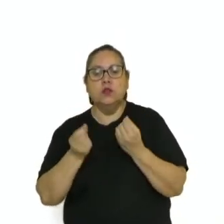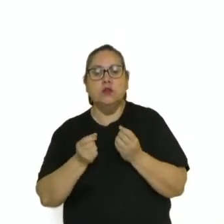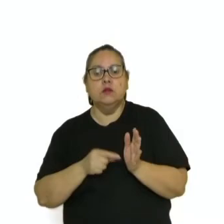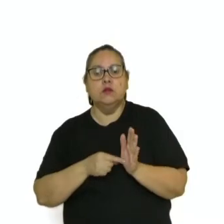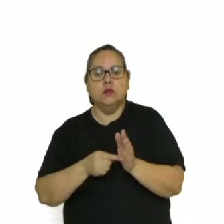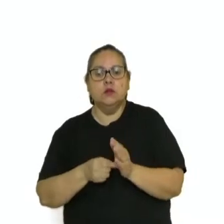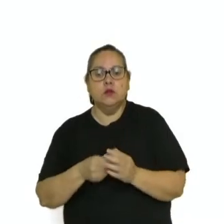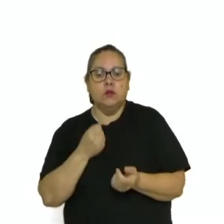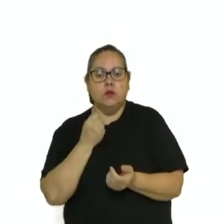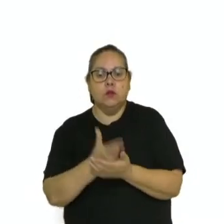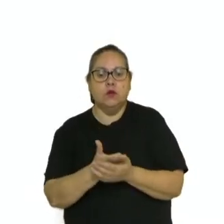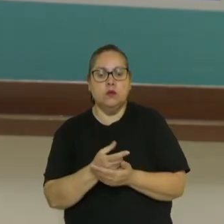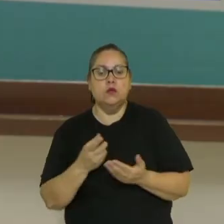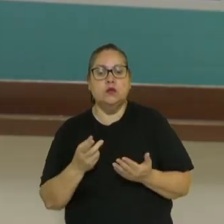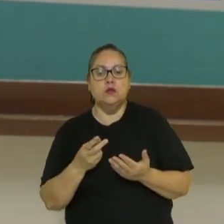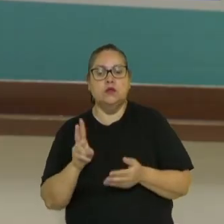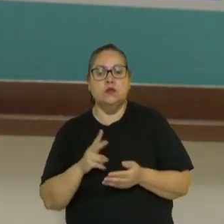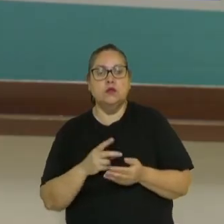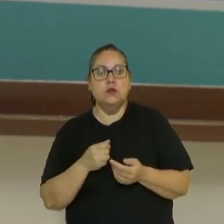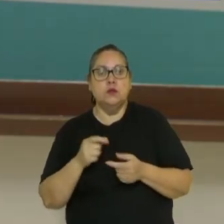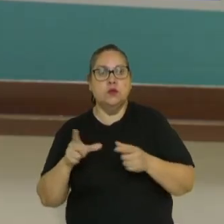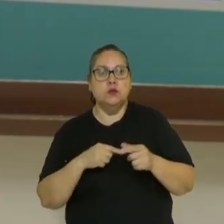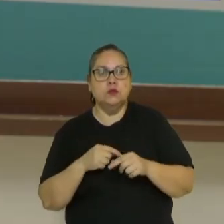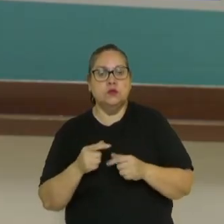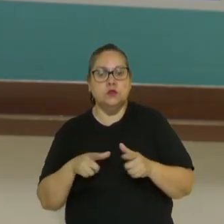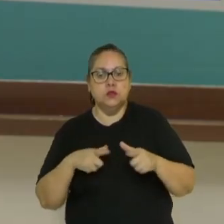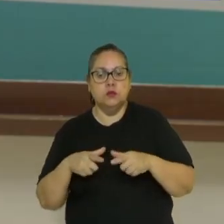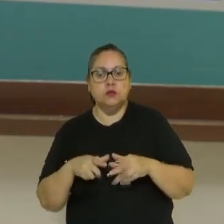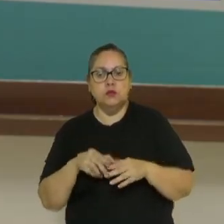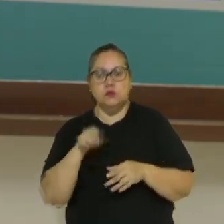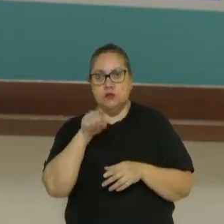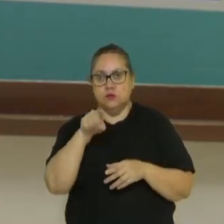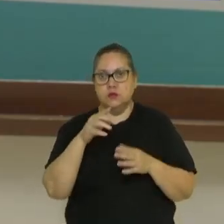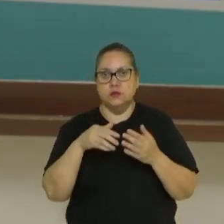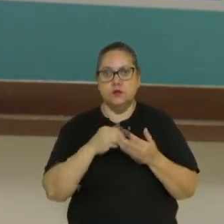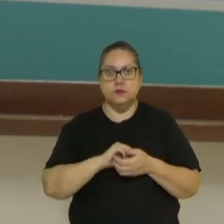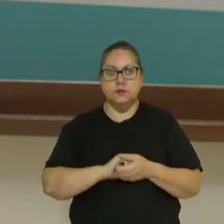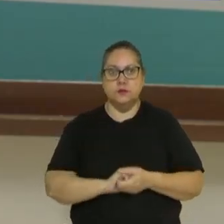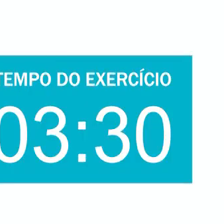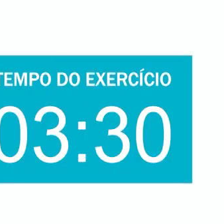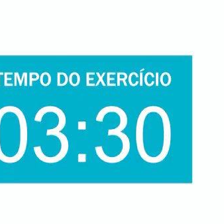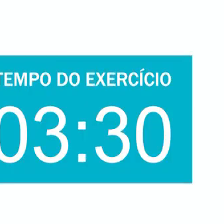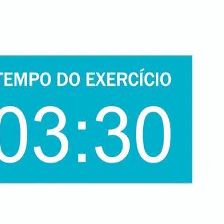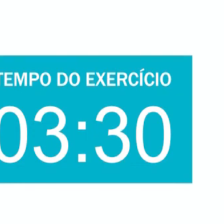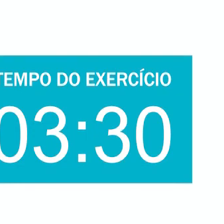estabelece os preços dos produtos e serviços? Agora é com vocês.